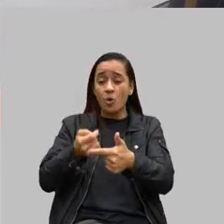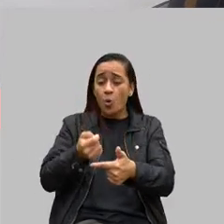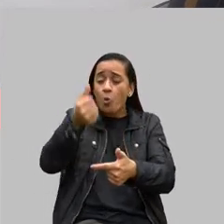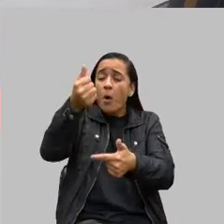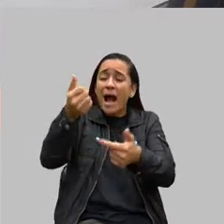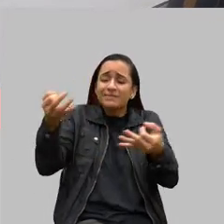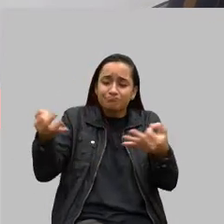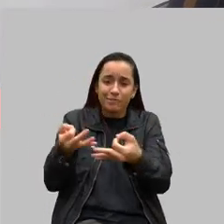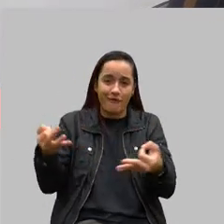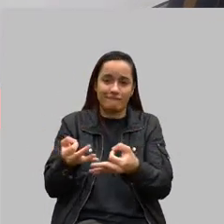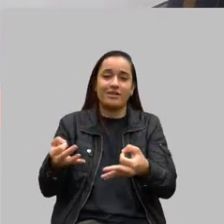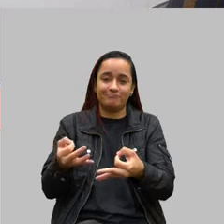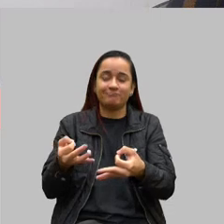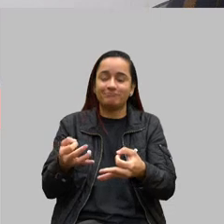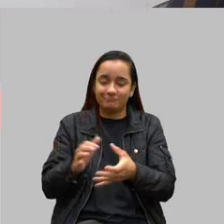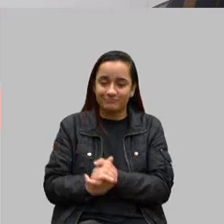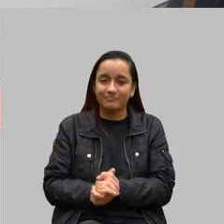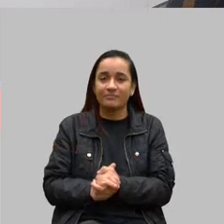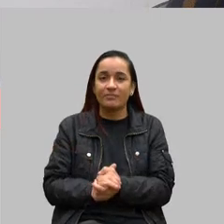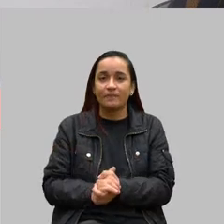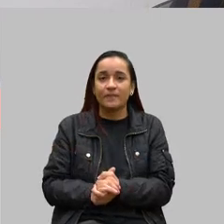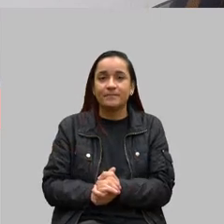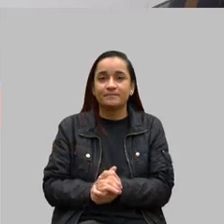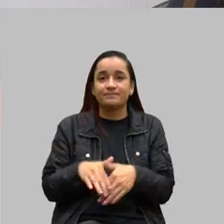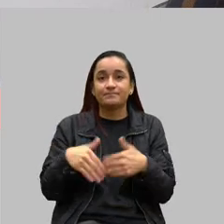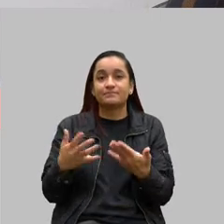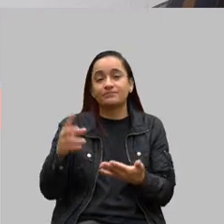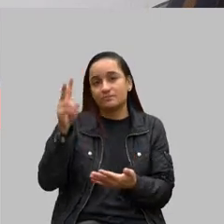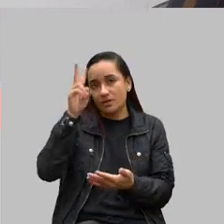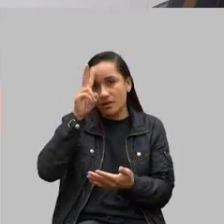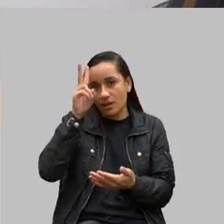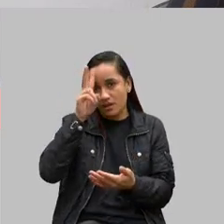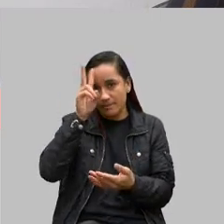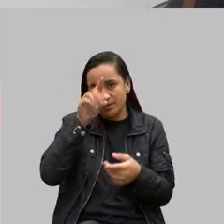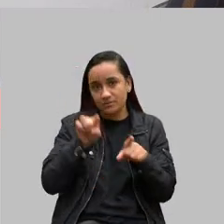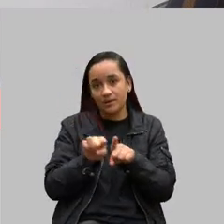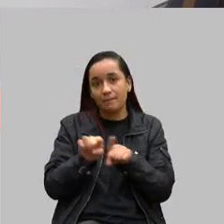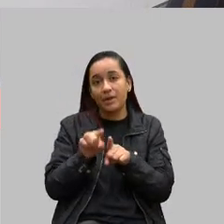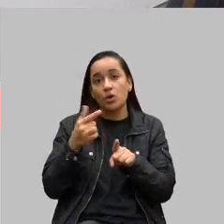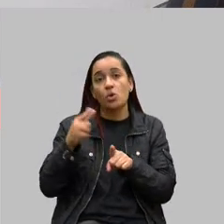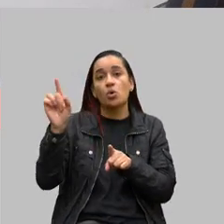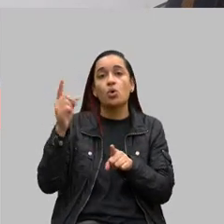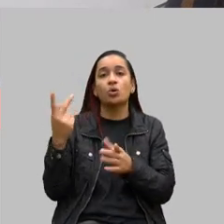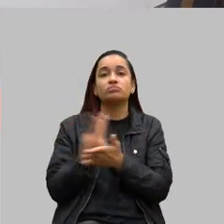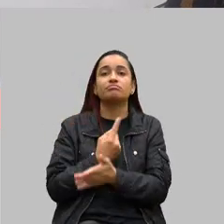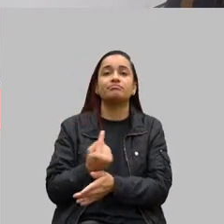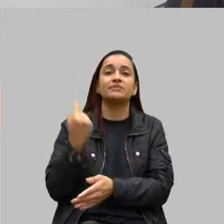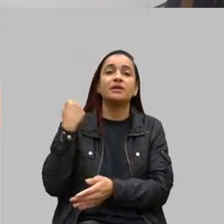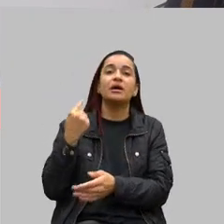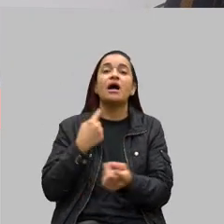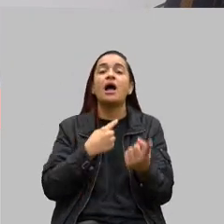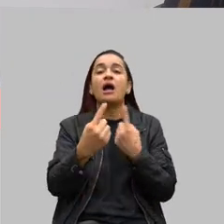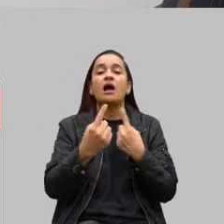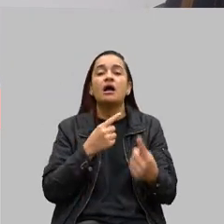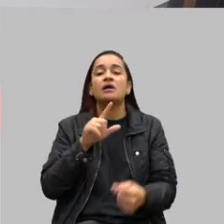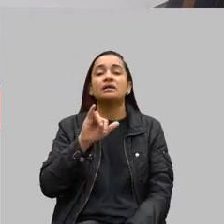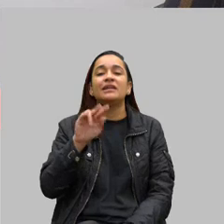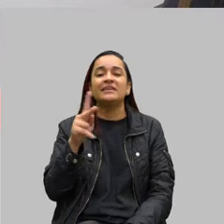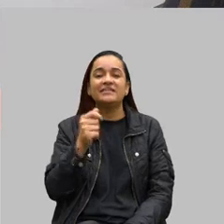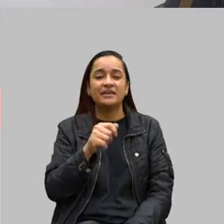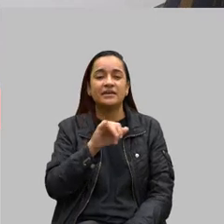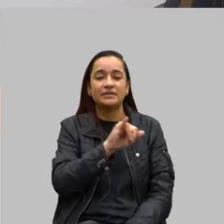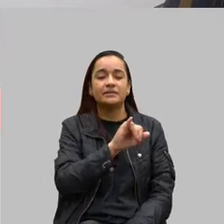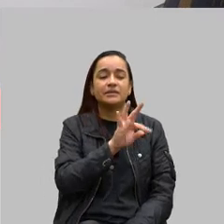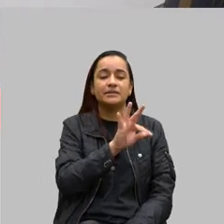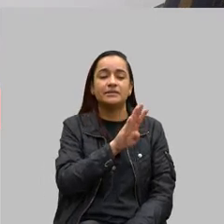e tô lembrando aqui de um outro caso também da alinha Itabira nós estamos com pedido ali para